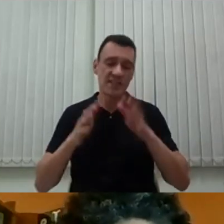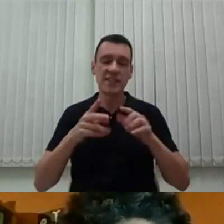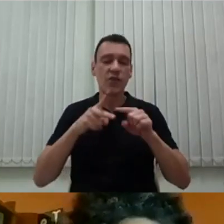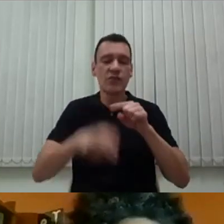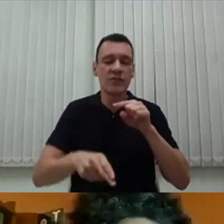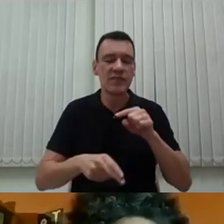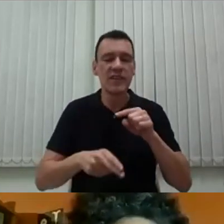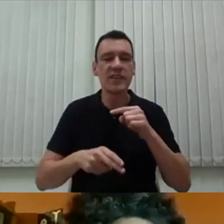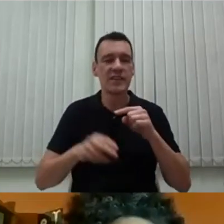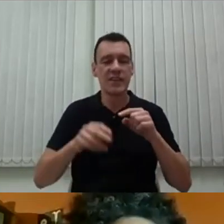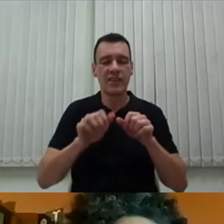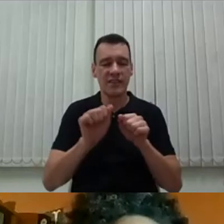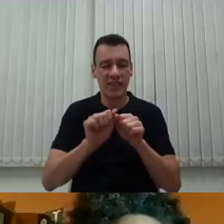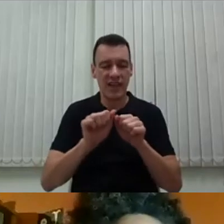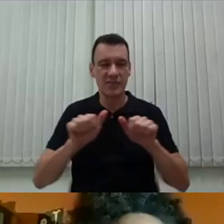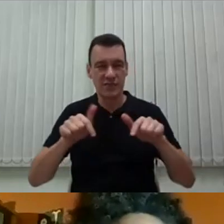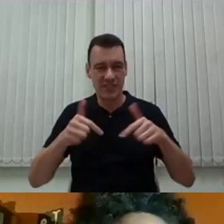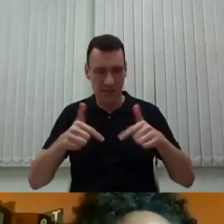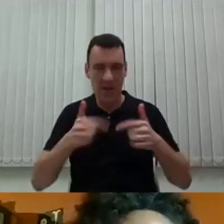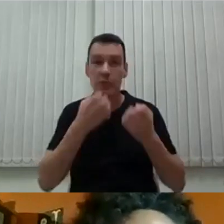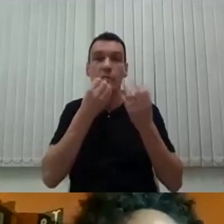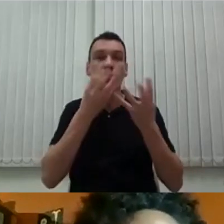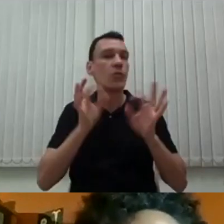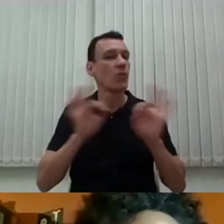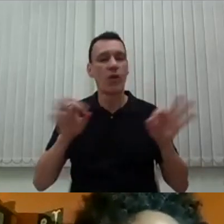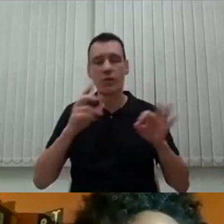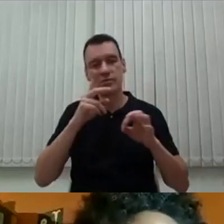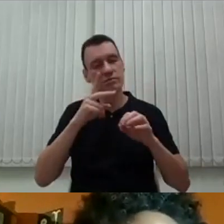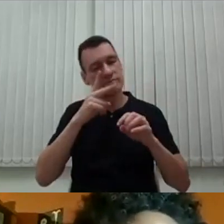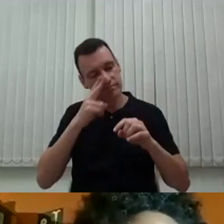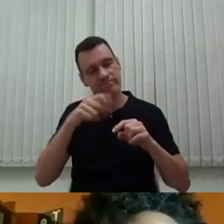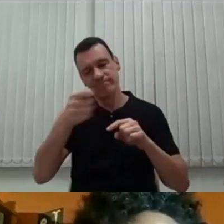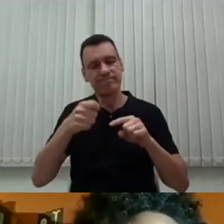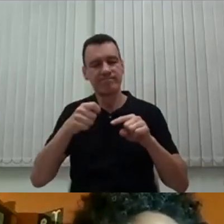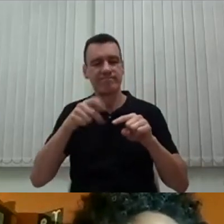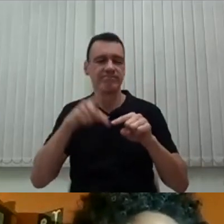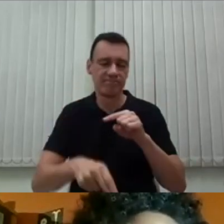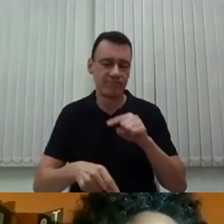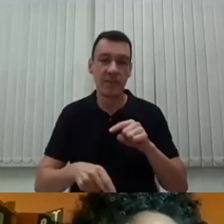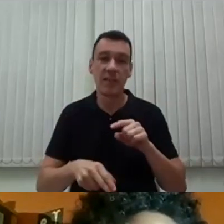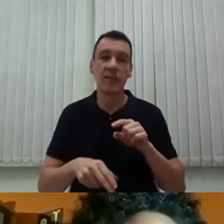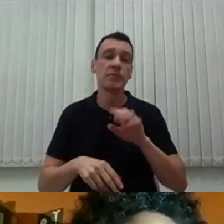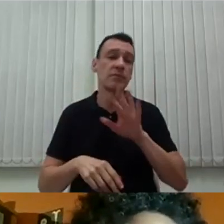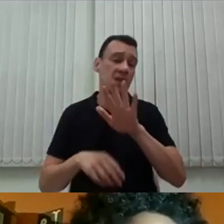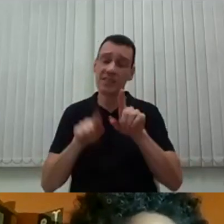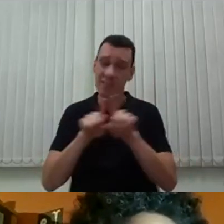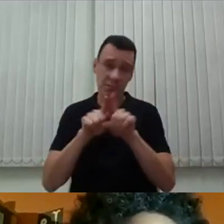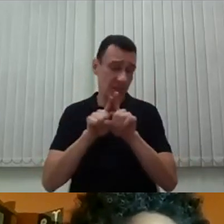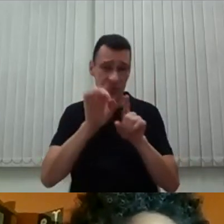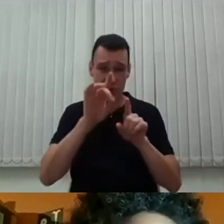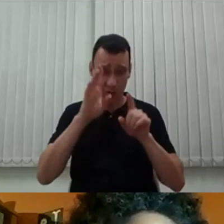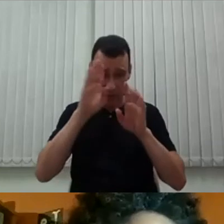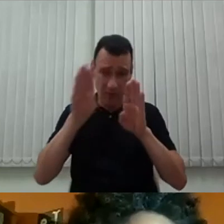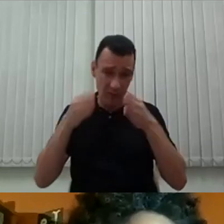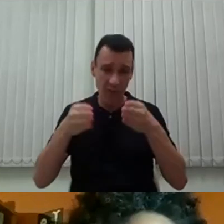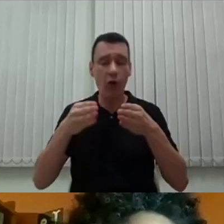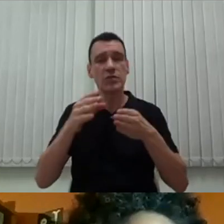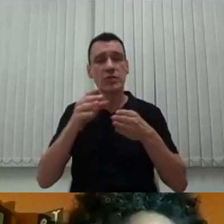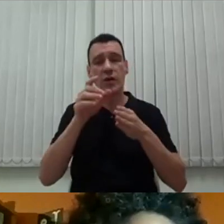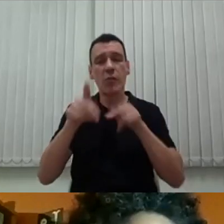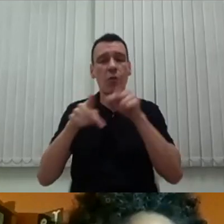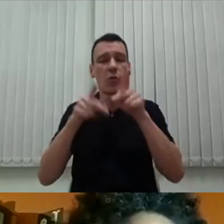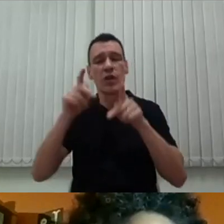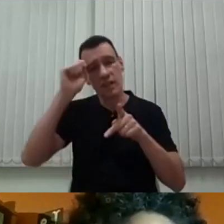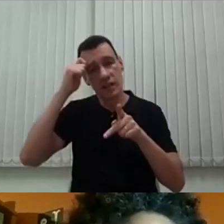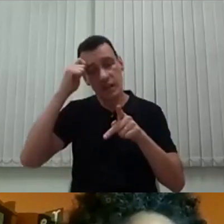no sentido, na direção de que não deve ser somente voltado para a população negra, mas a população branca, ela também é